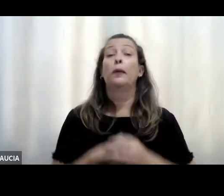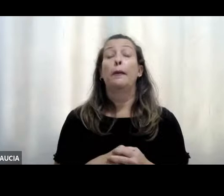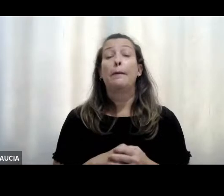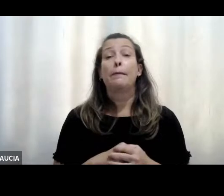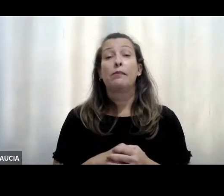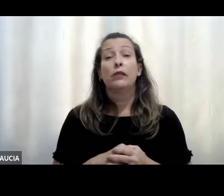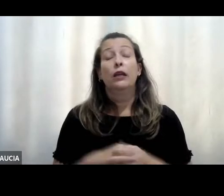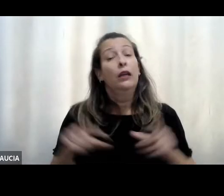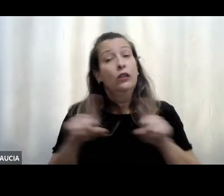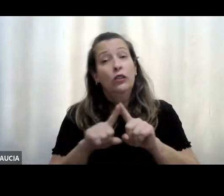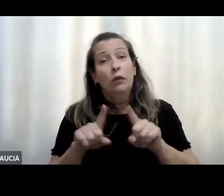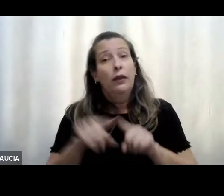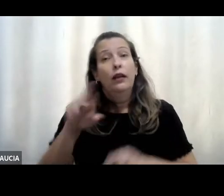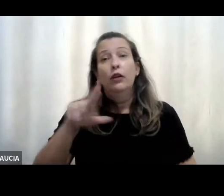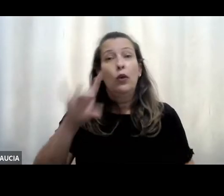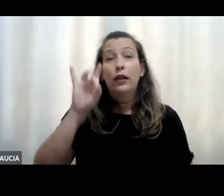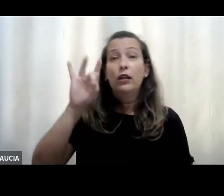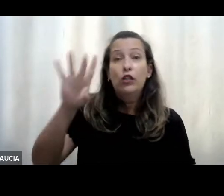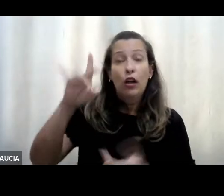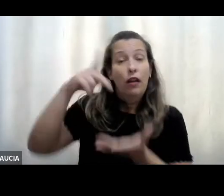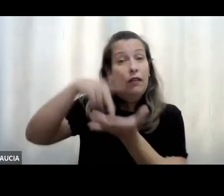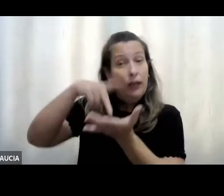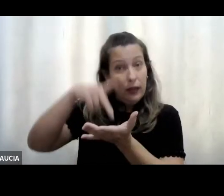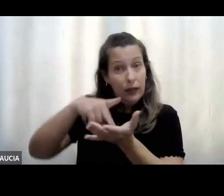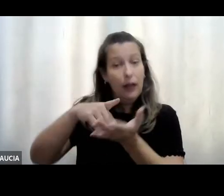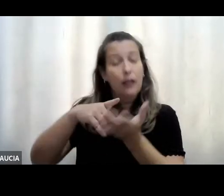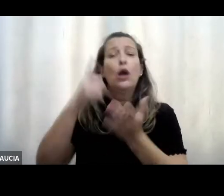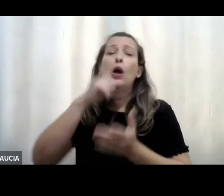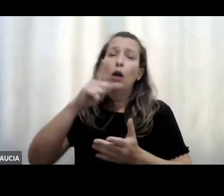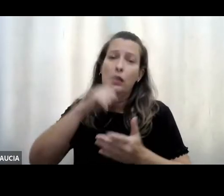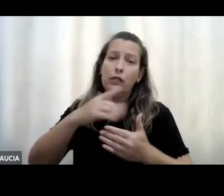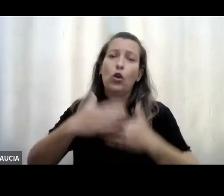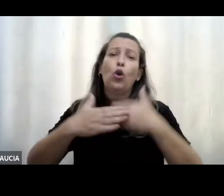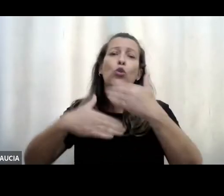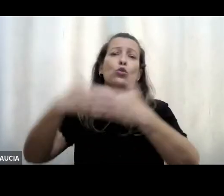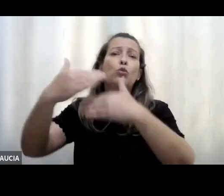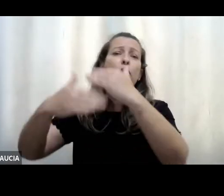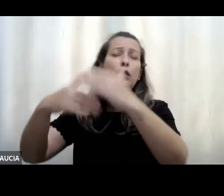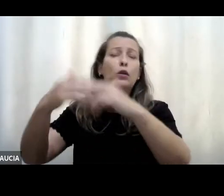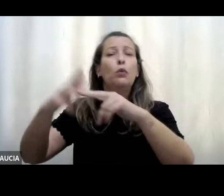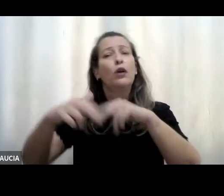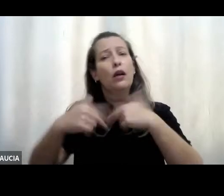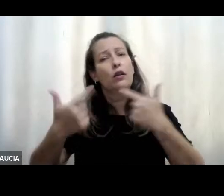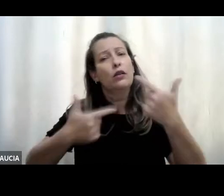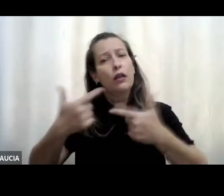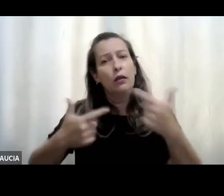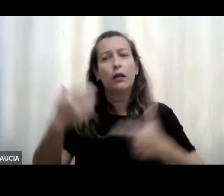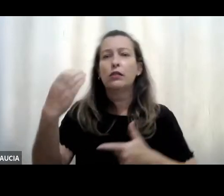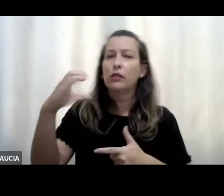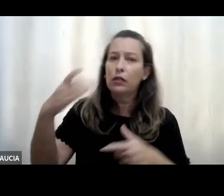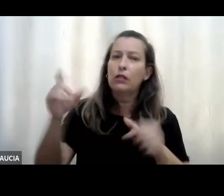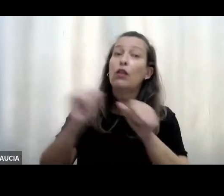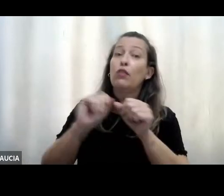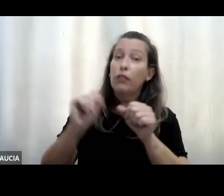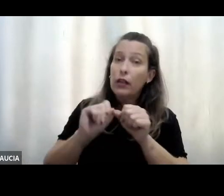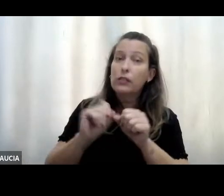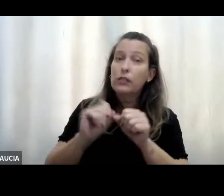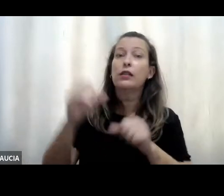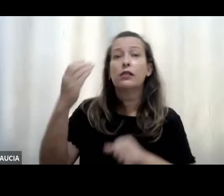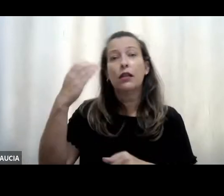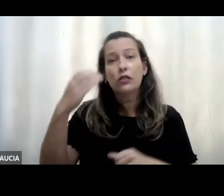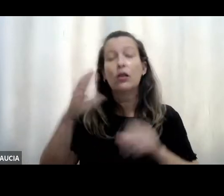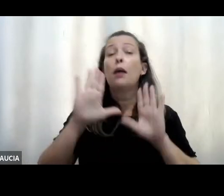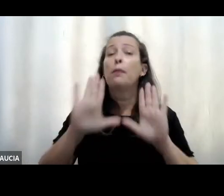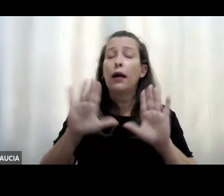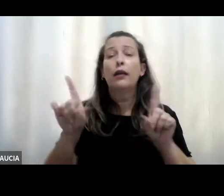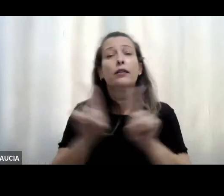não só de verdades que foram construídas a partir do trabalho científico, né, do fazer científico, mas também de pactos,